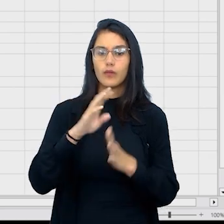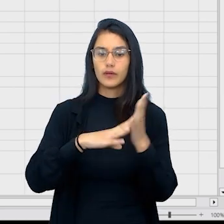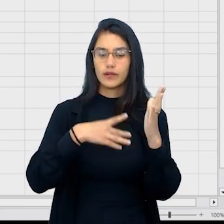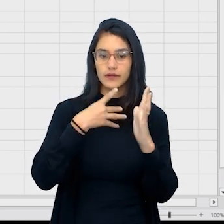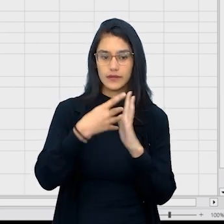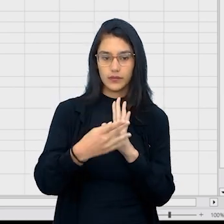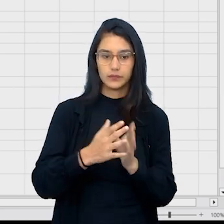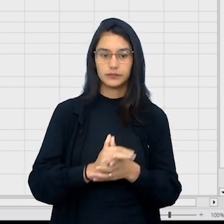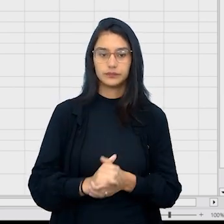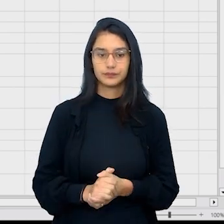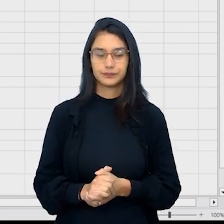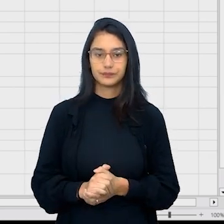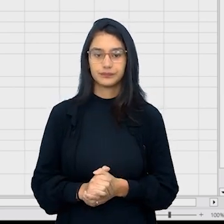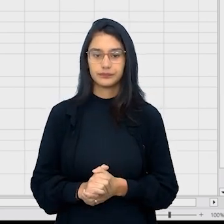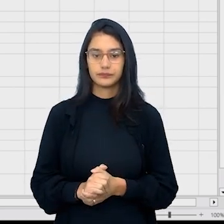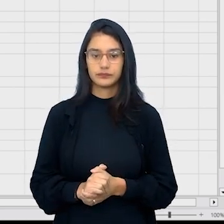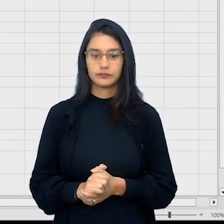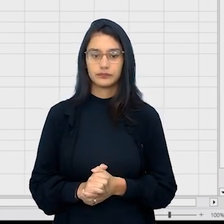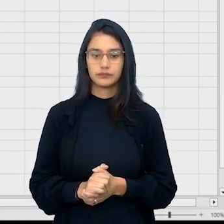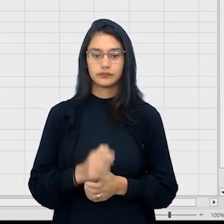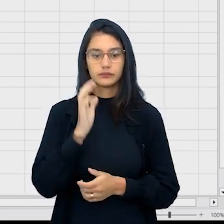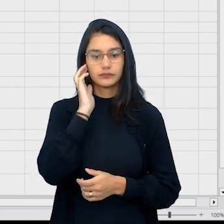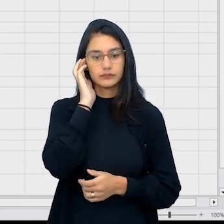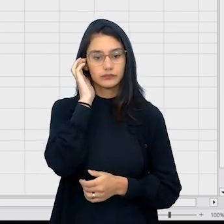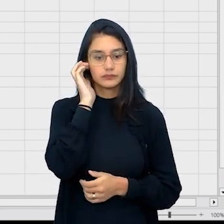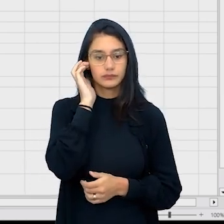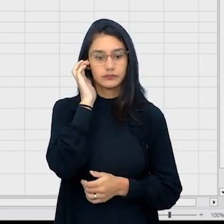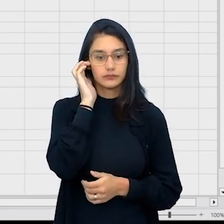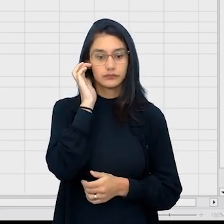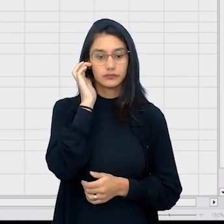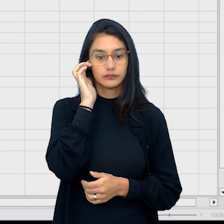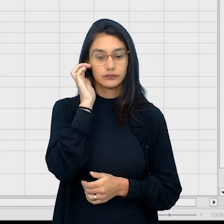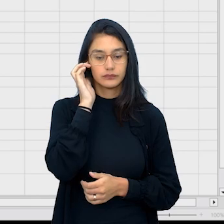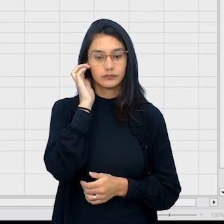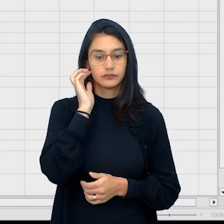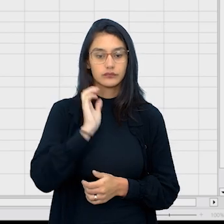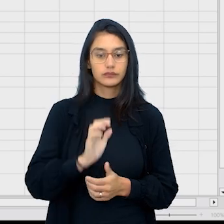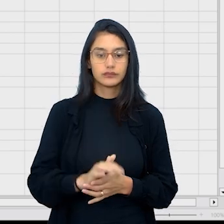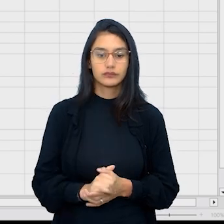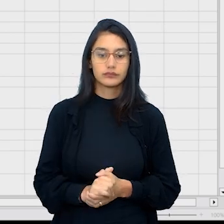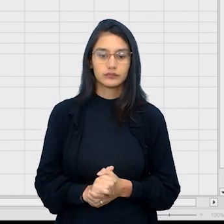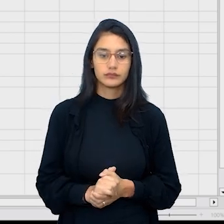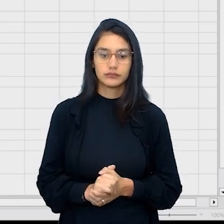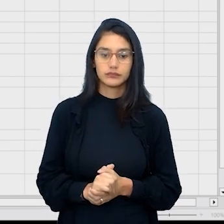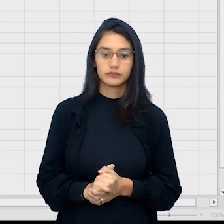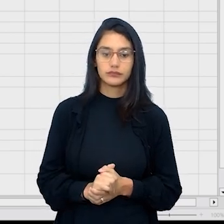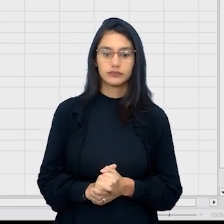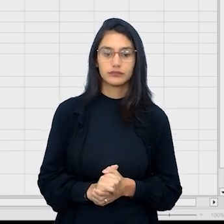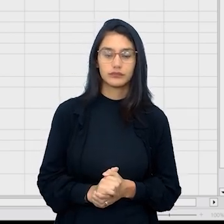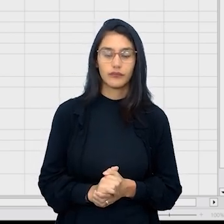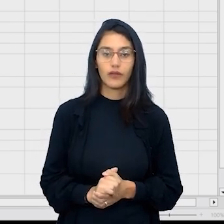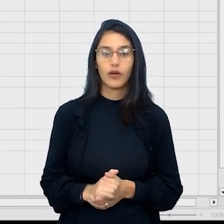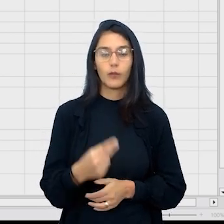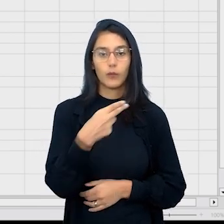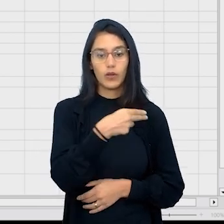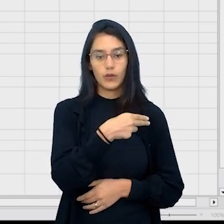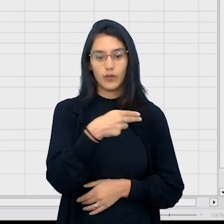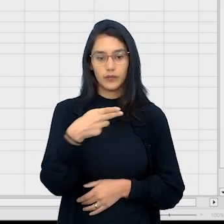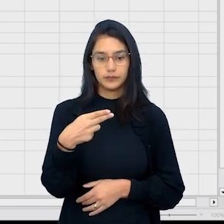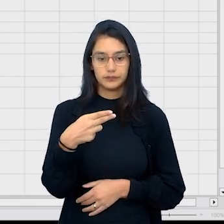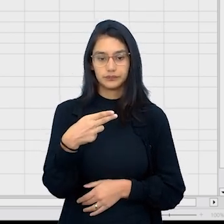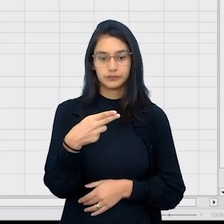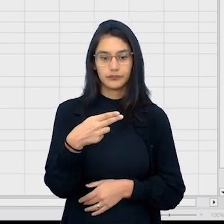vamos utilizar na fórmula. Então, aqui, deixa eu só ver se está aqui. Eu vou dar um igual,